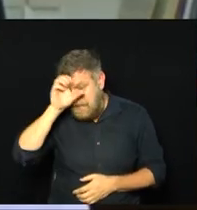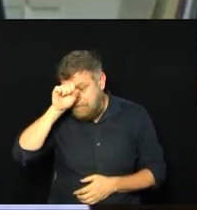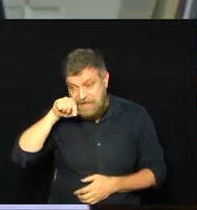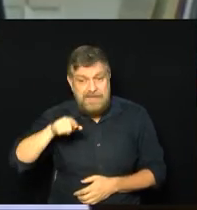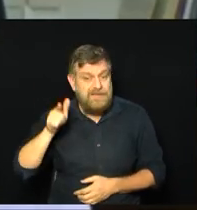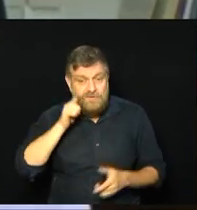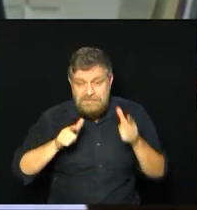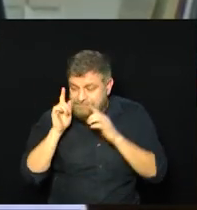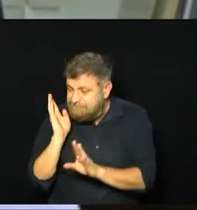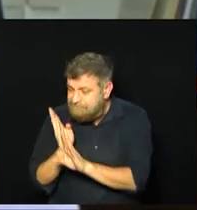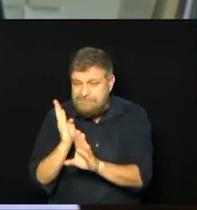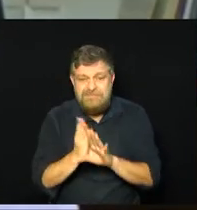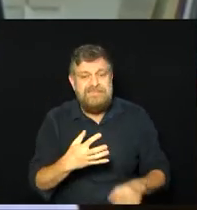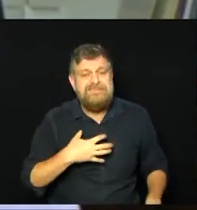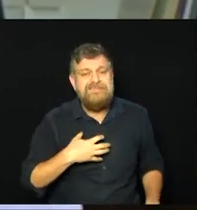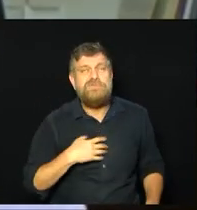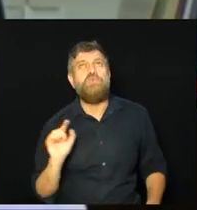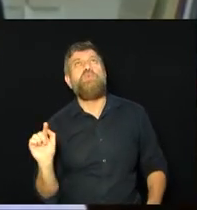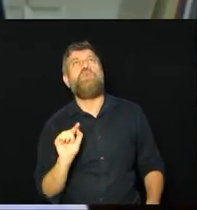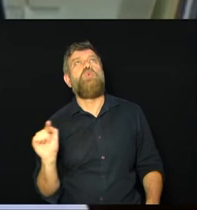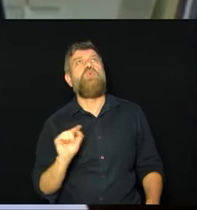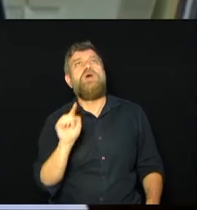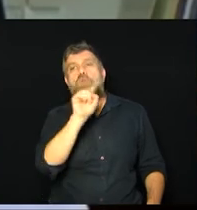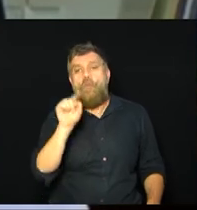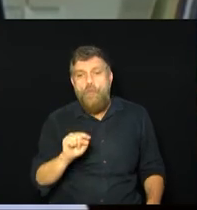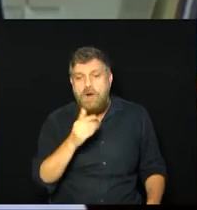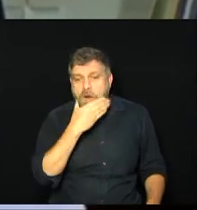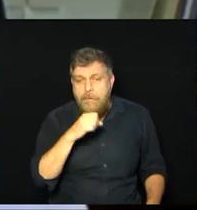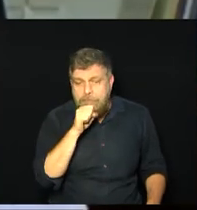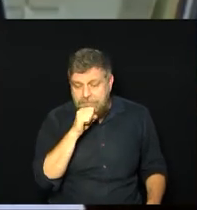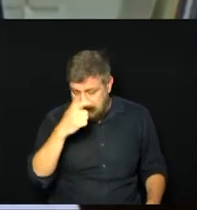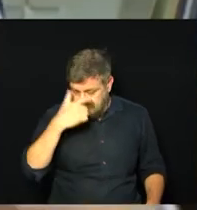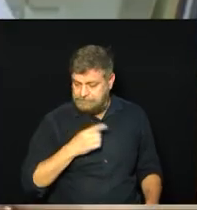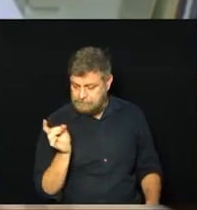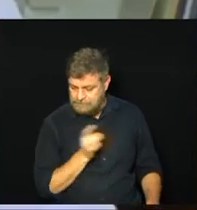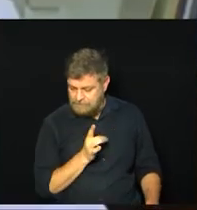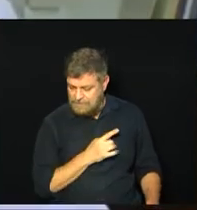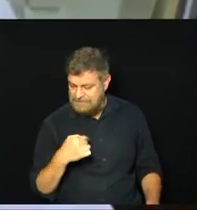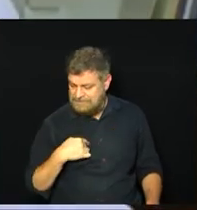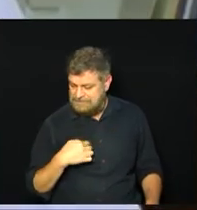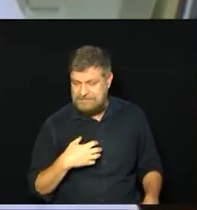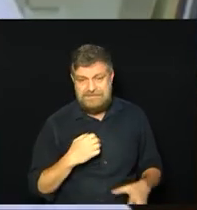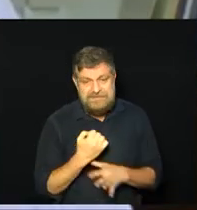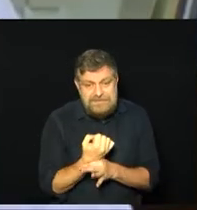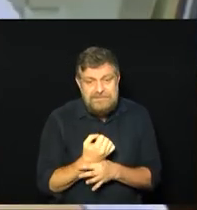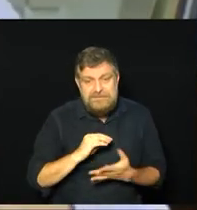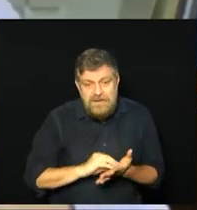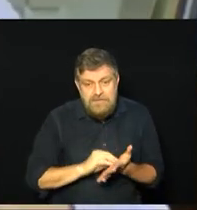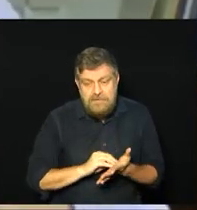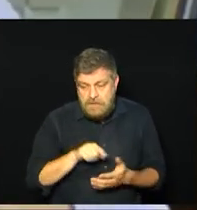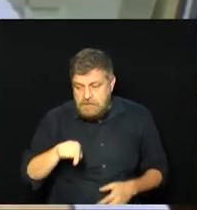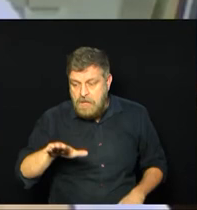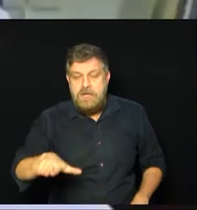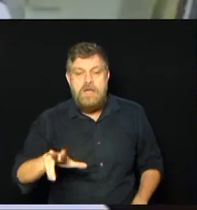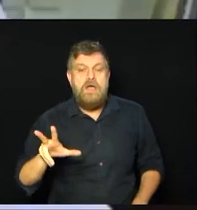conseguem identificar o que elas estão sentindo. Então, um pai que fala, puxa, eu estou com medo, eu estou me sentindo um pouco inseguro, traz um alívio